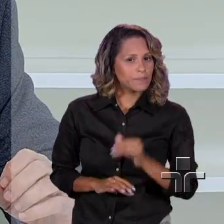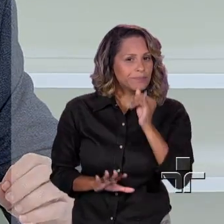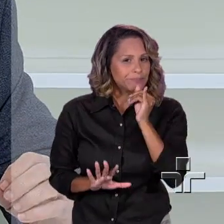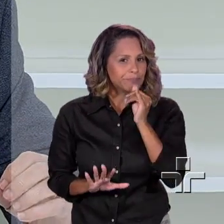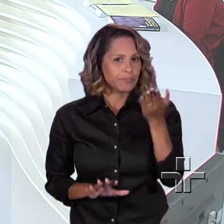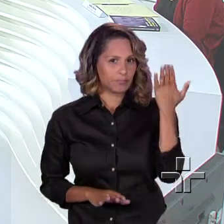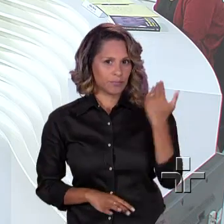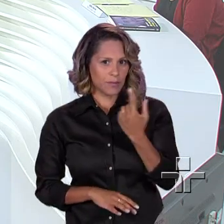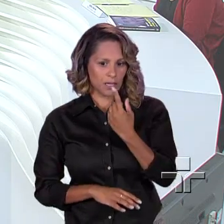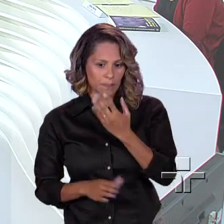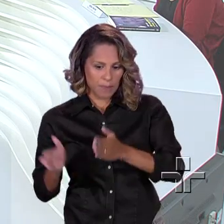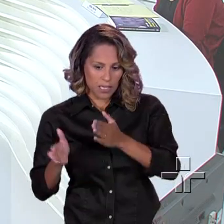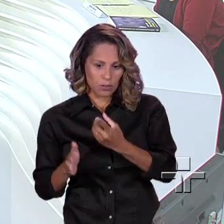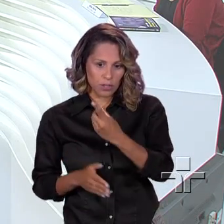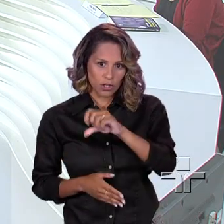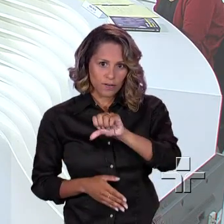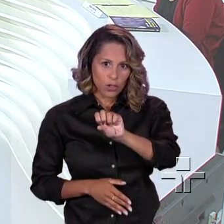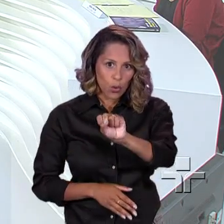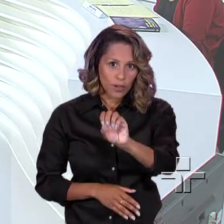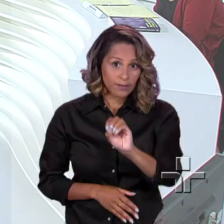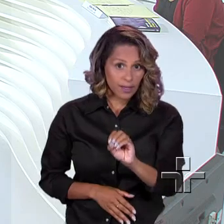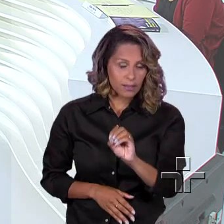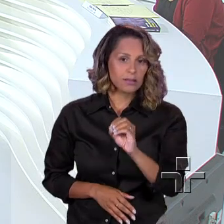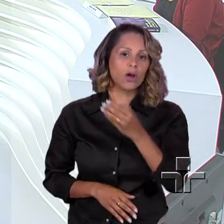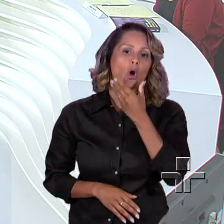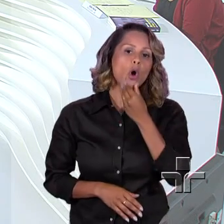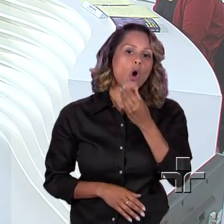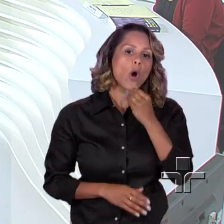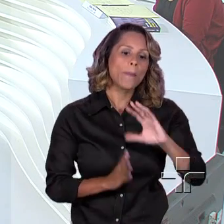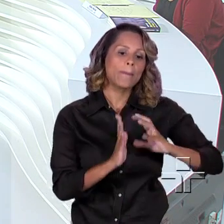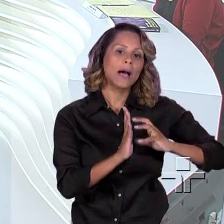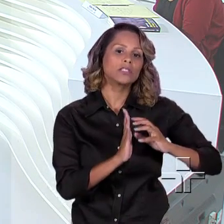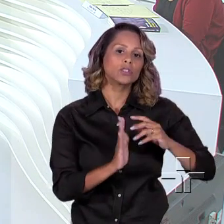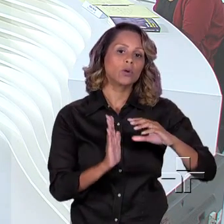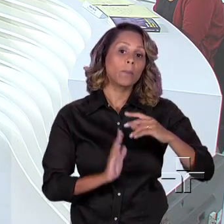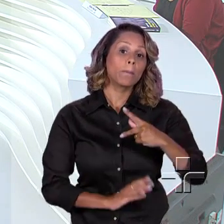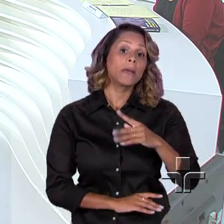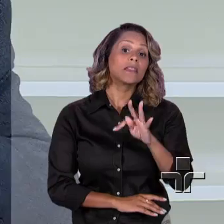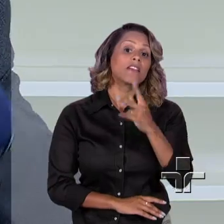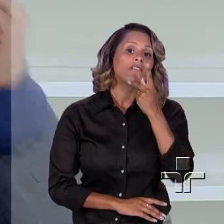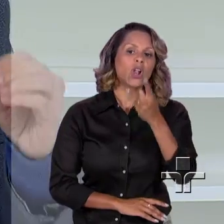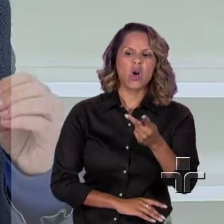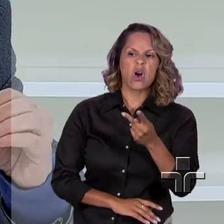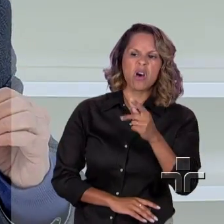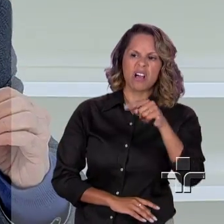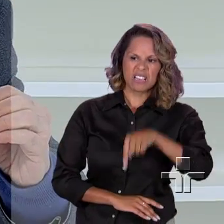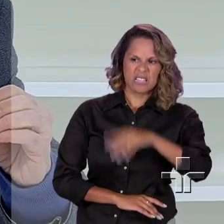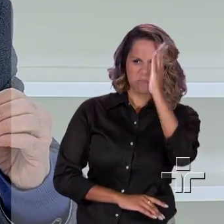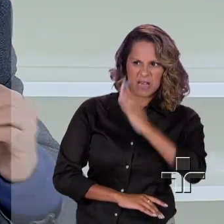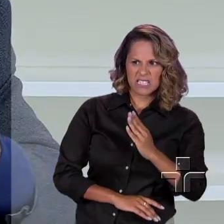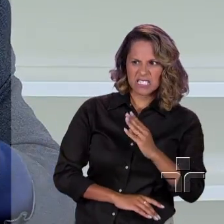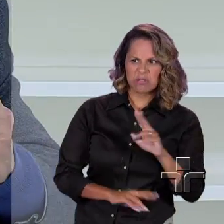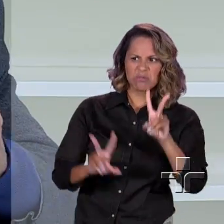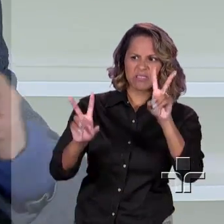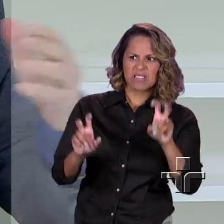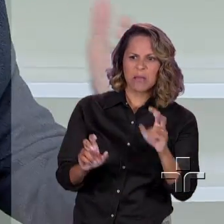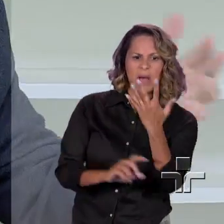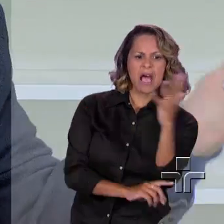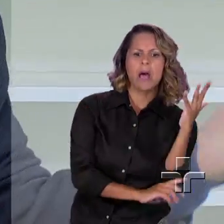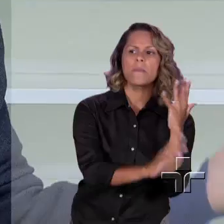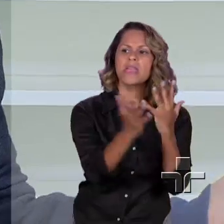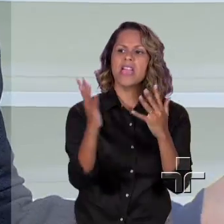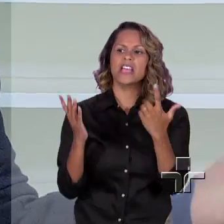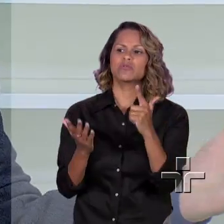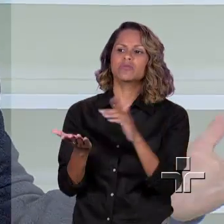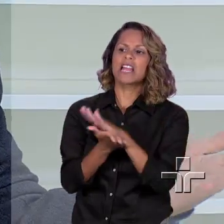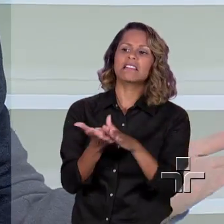80, um dirigente do PT me disse, no Brasil não existe questão ambiental, a questão é social. Ninguém diria essa